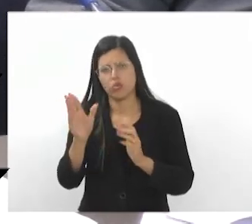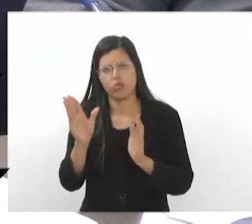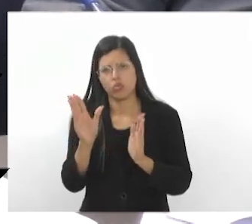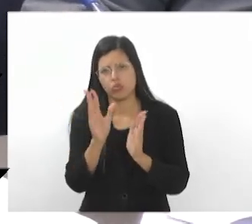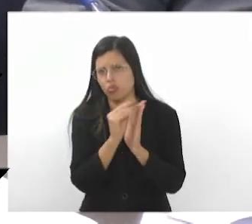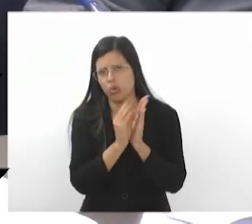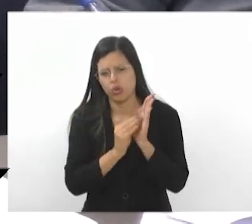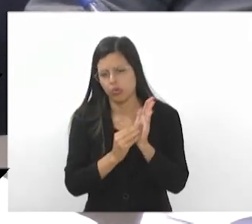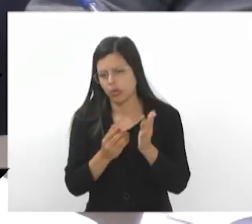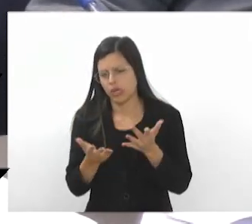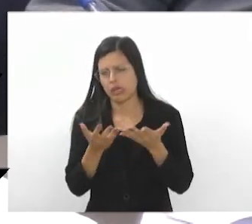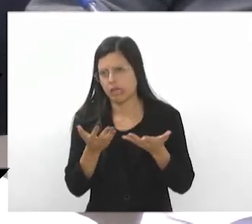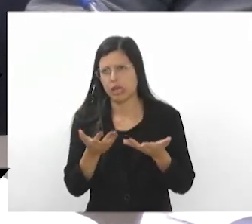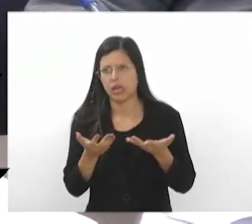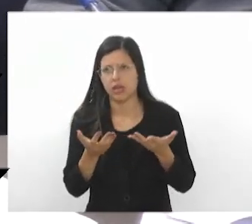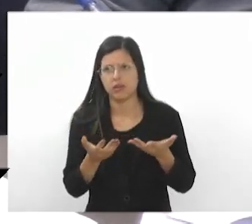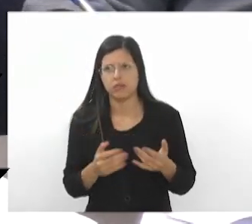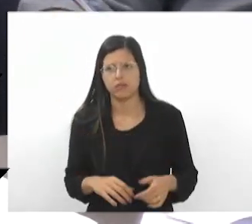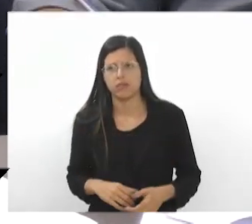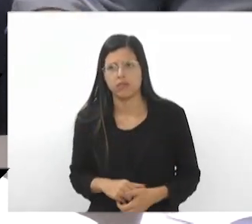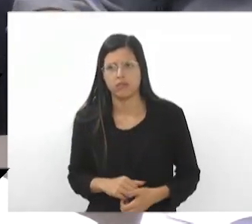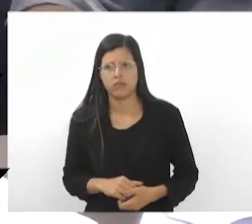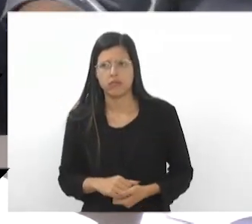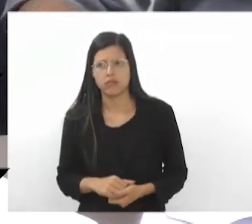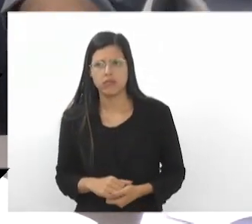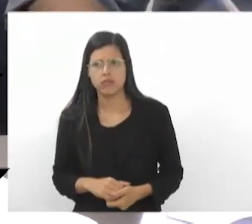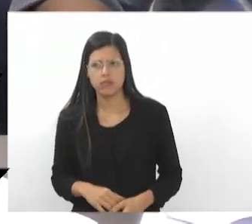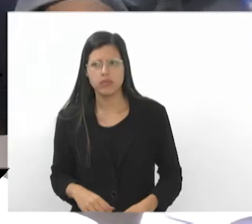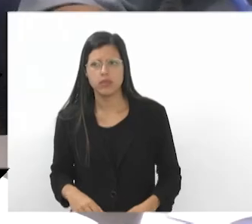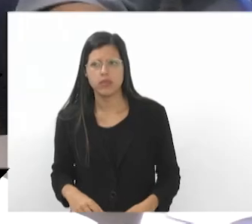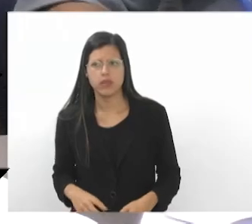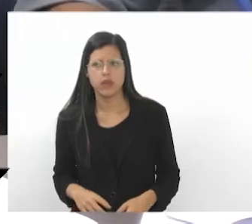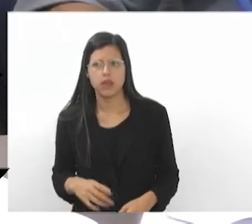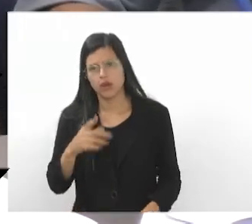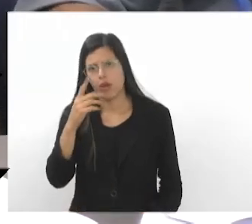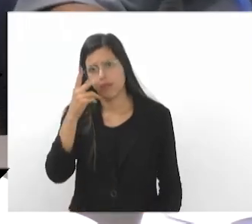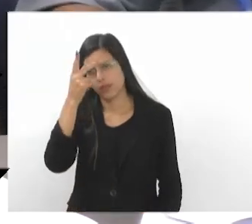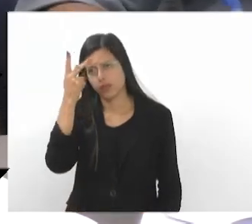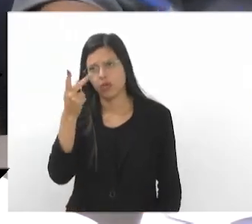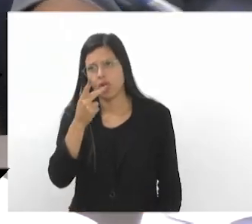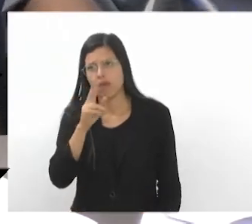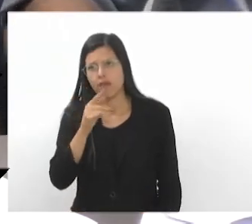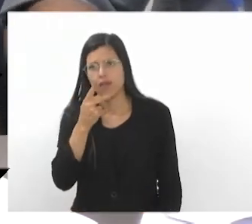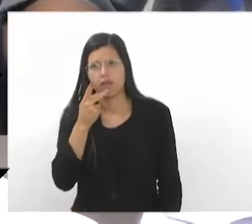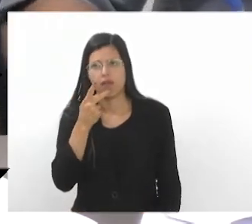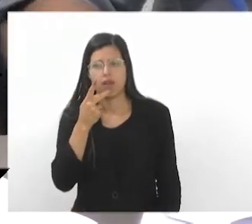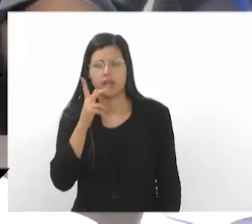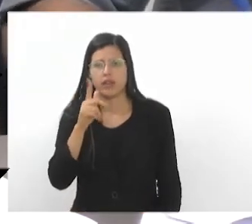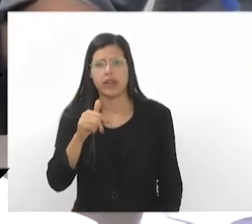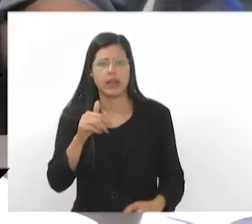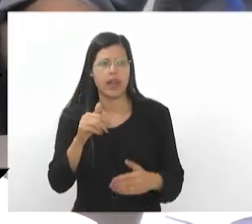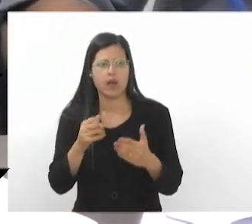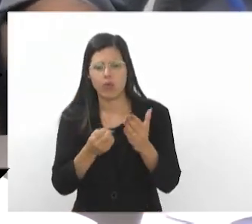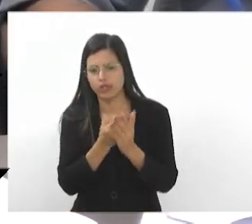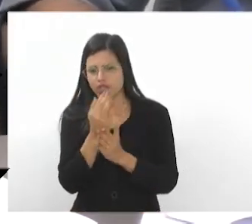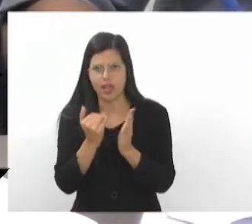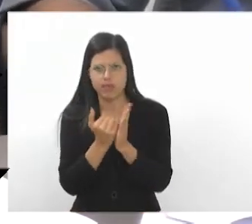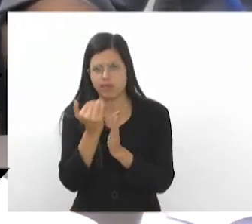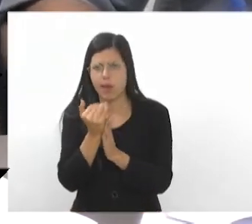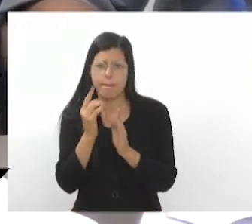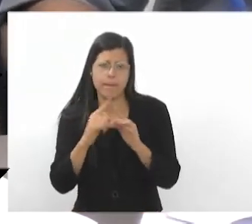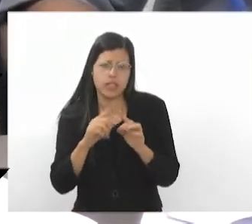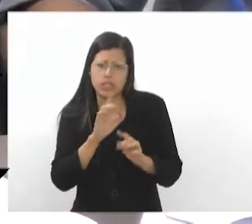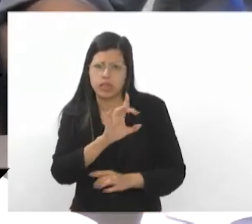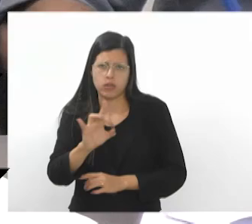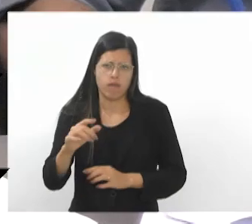tem. Alguém vai dizer que isso é um excesso, mas tem sido assim. Cada um faz do seu jeito. Então,